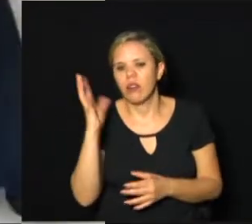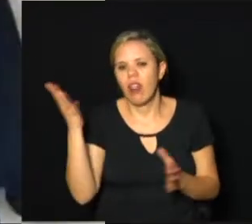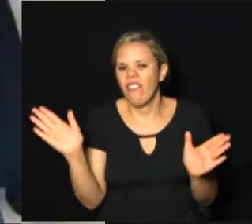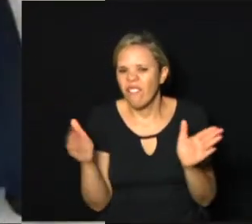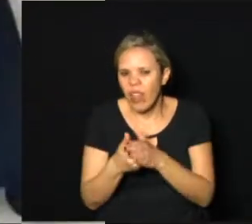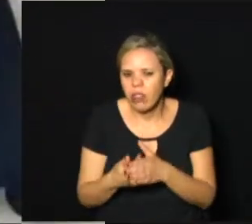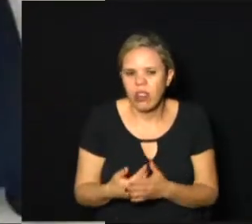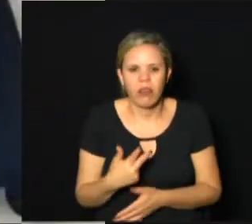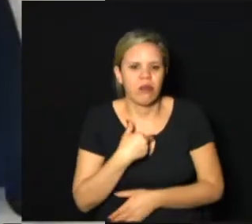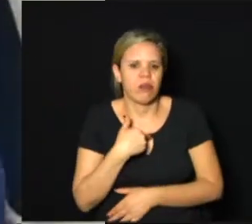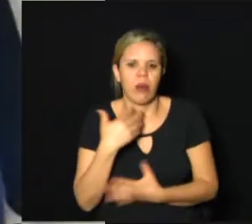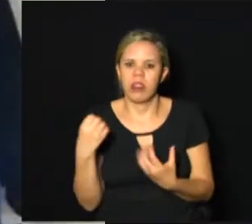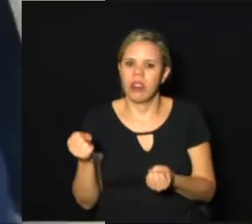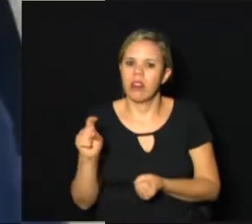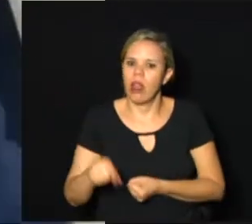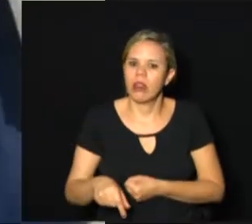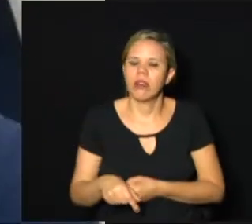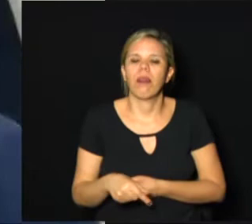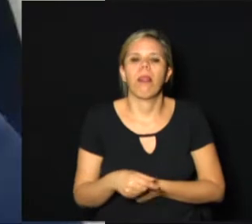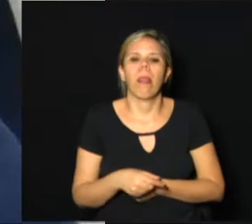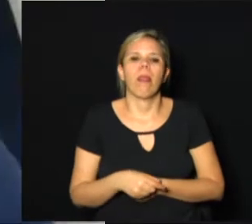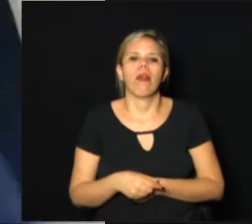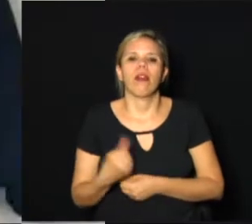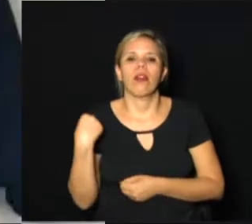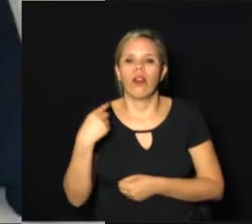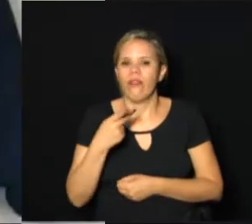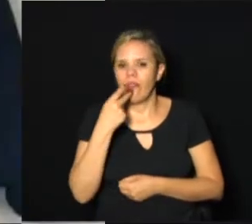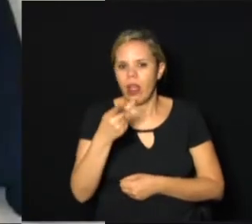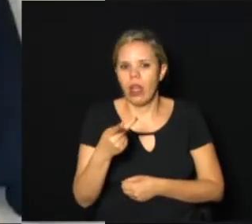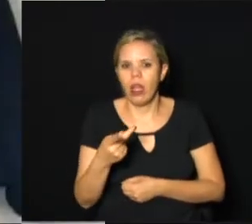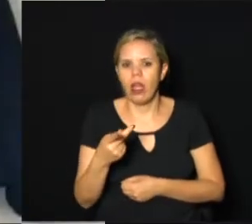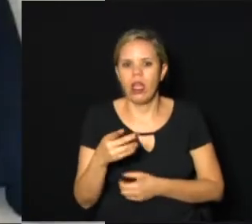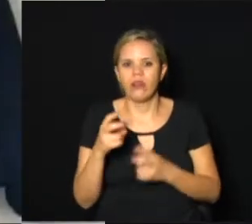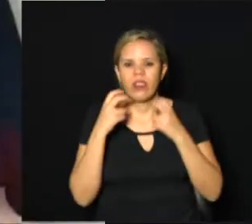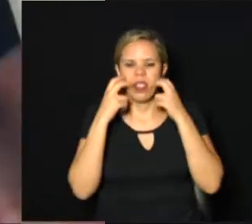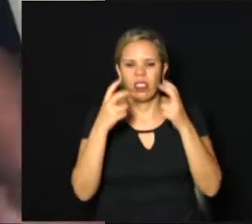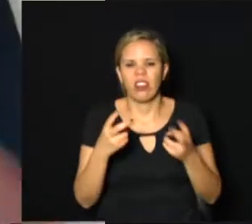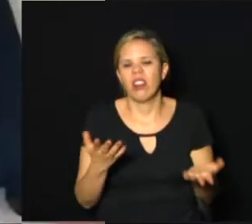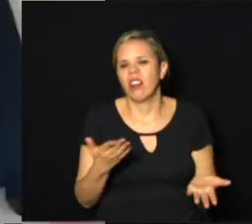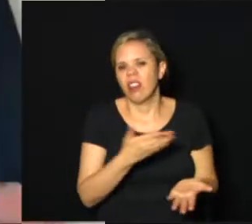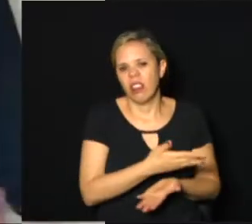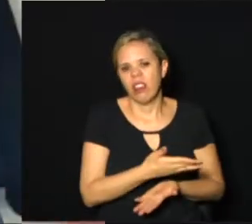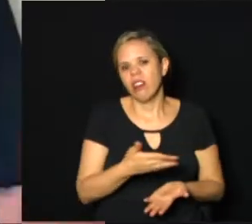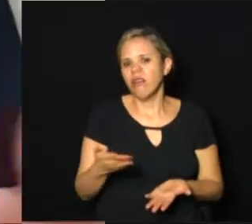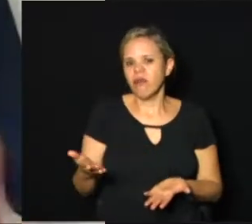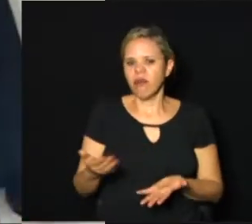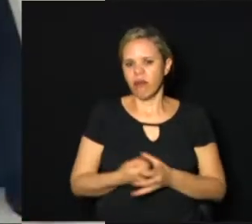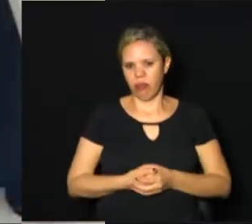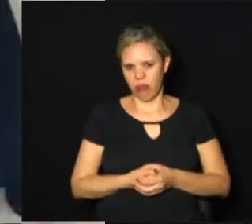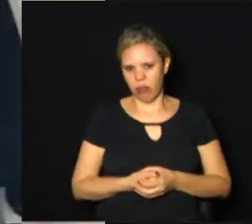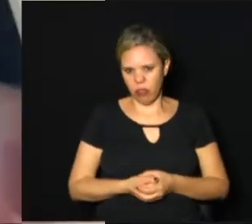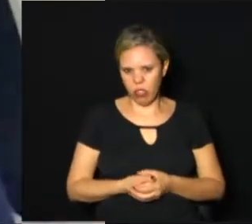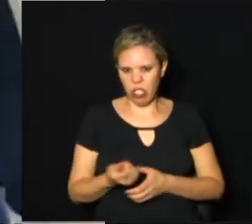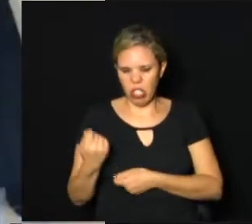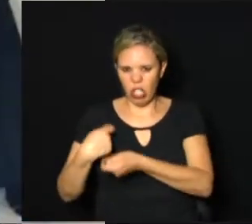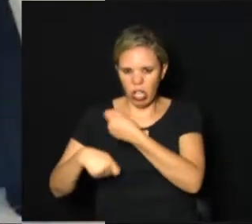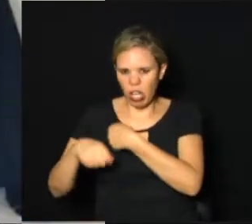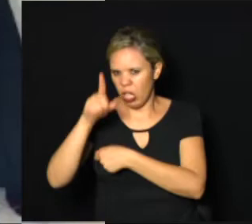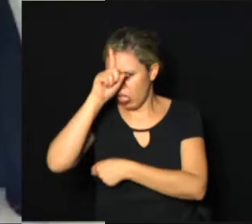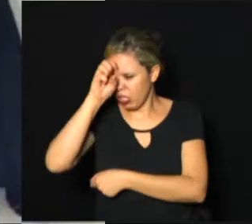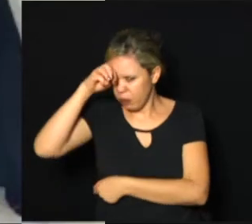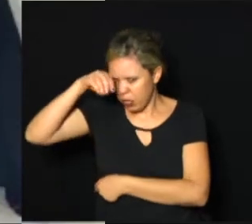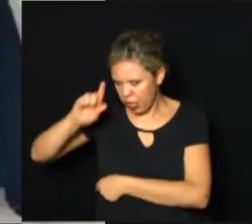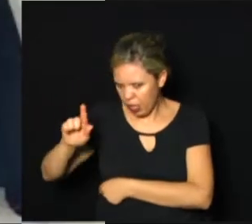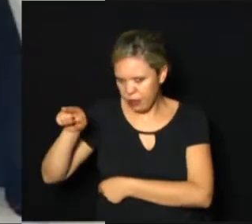leitos é impensável. A rede, ao falar isso, ela feita, eu falei, por isso que eu digo que ela é motivo de vergonha, porque ela é, né, o gestor ali da rede Mário